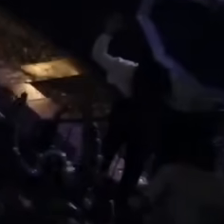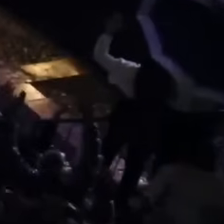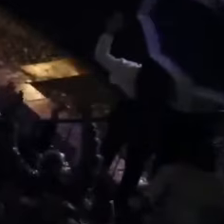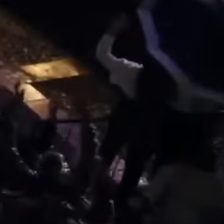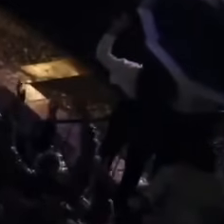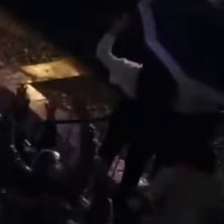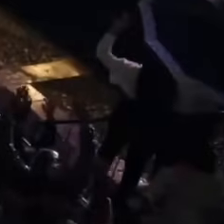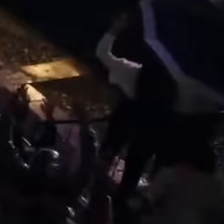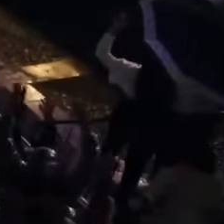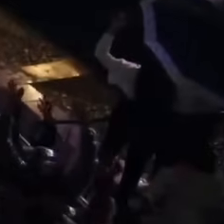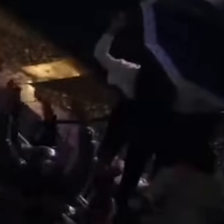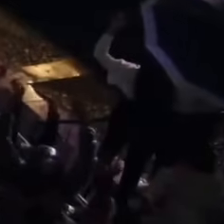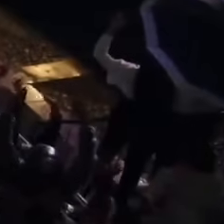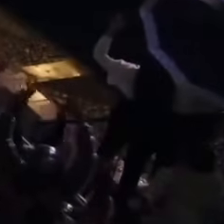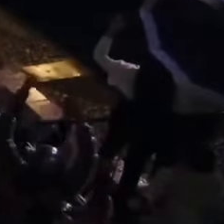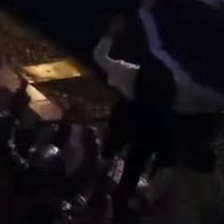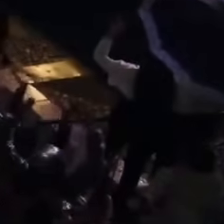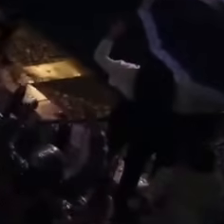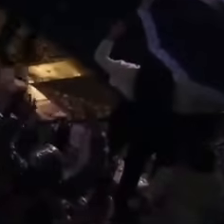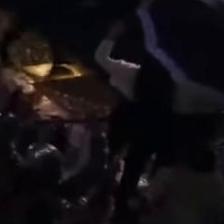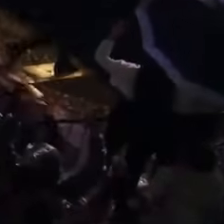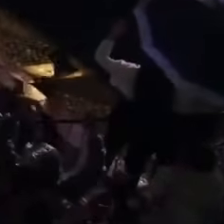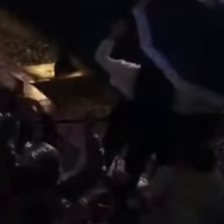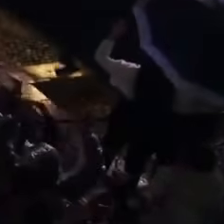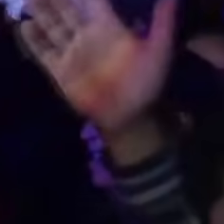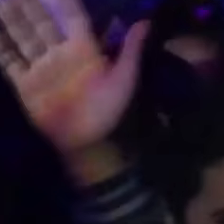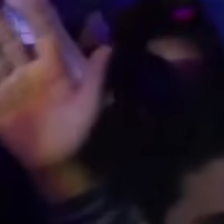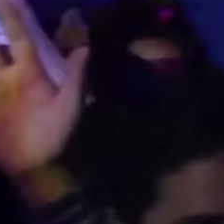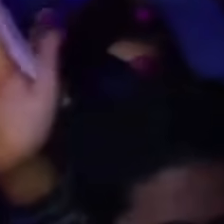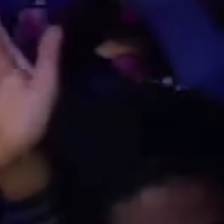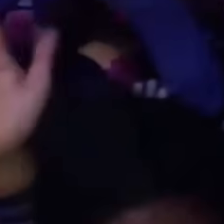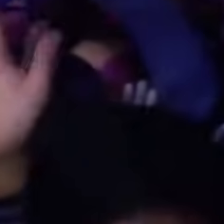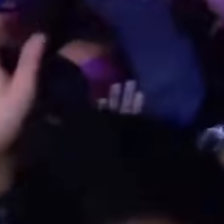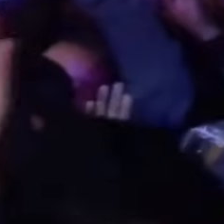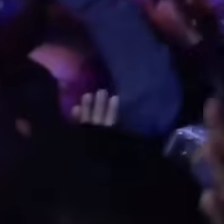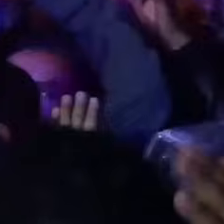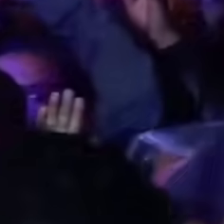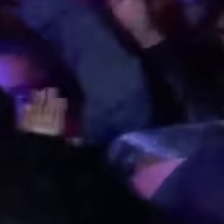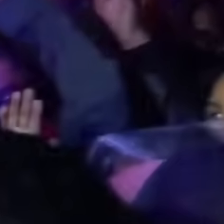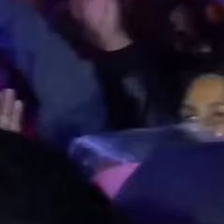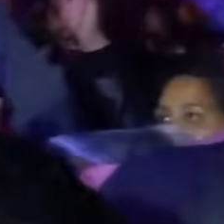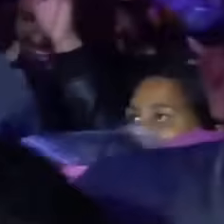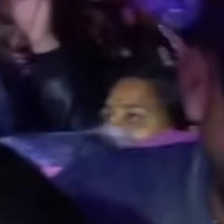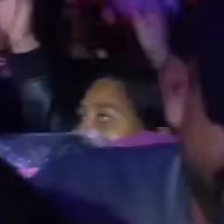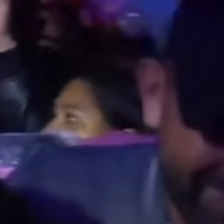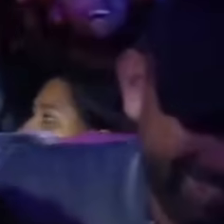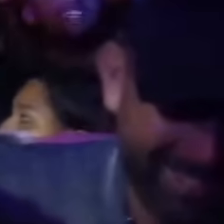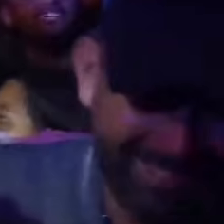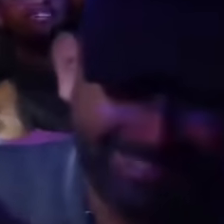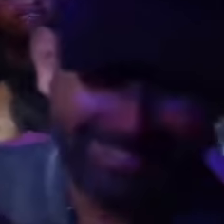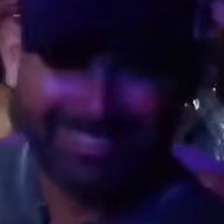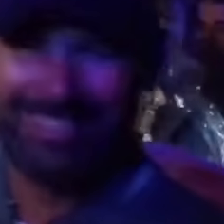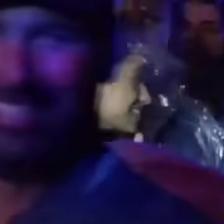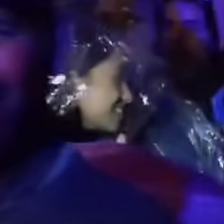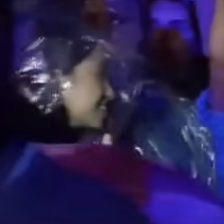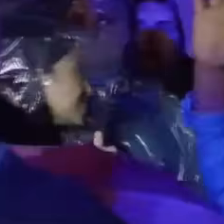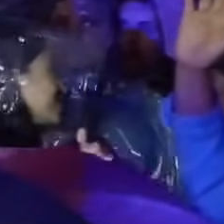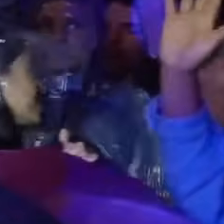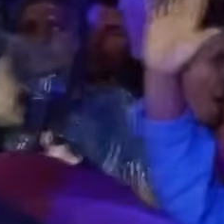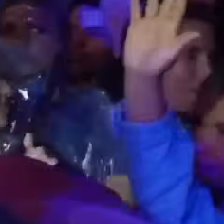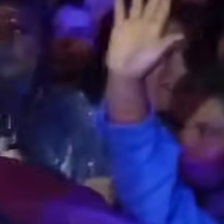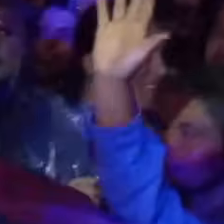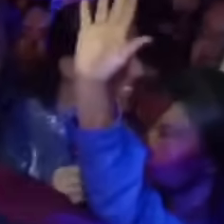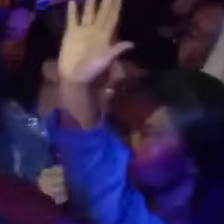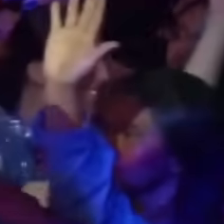lá atrás. Eu fiz uma canção, gravei com Rio Negro e Solimões. Vamos todo mundo pro mesmo lado